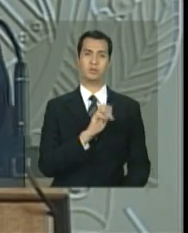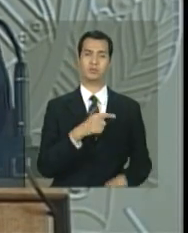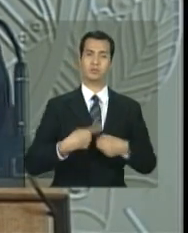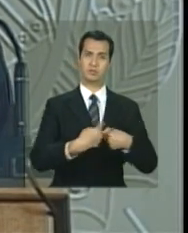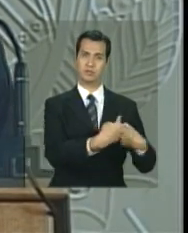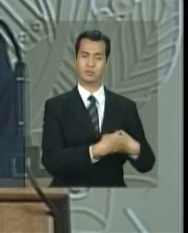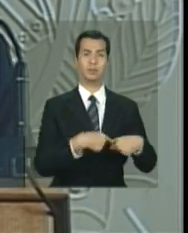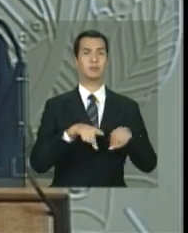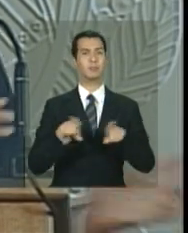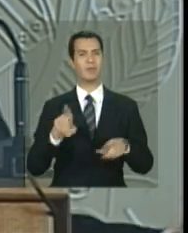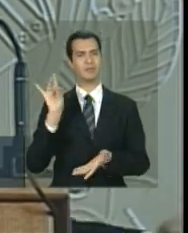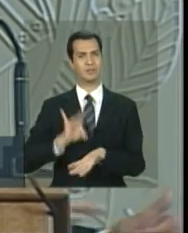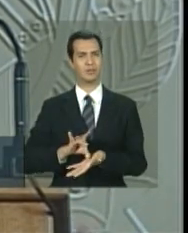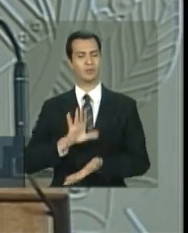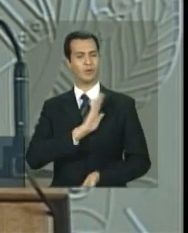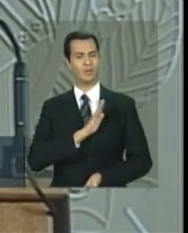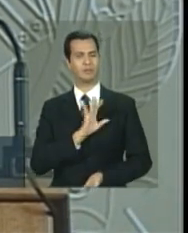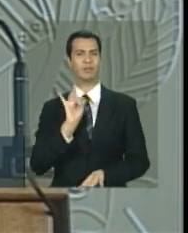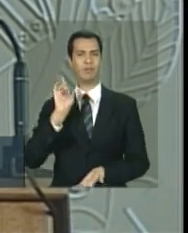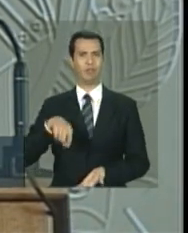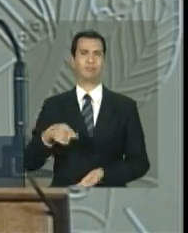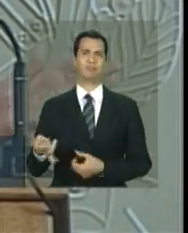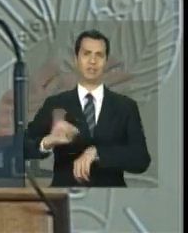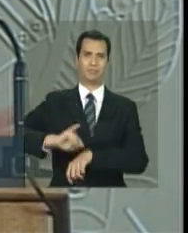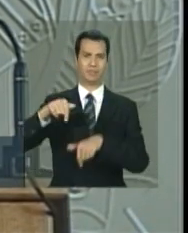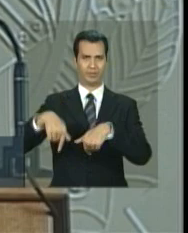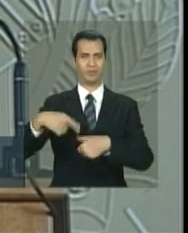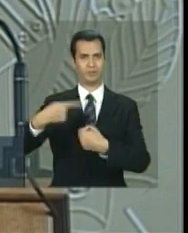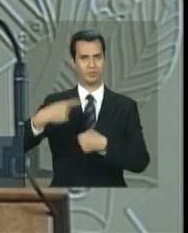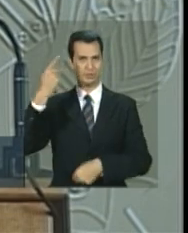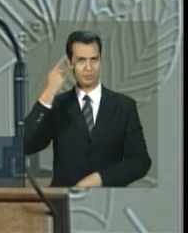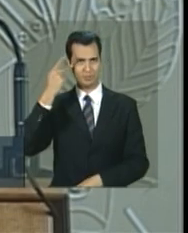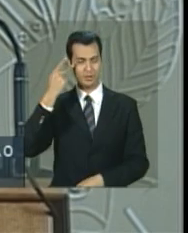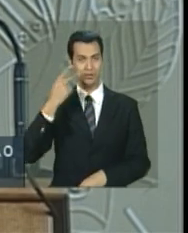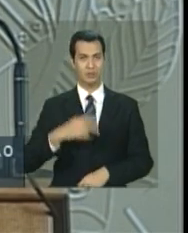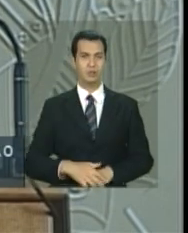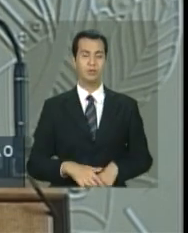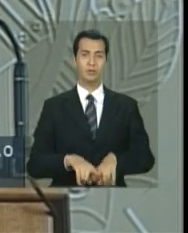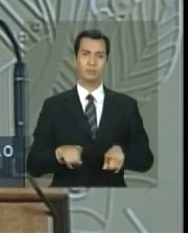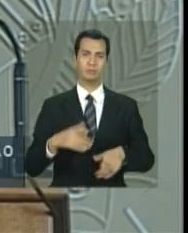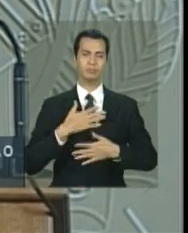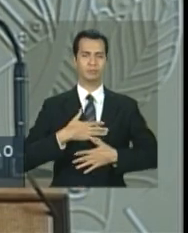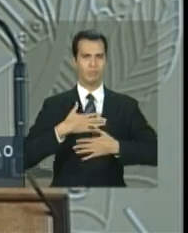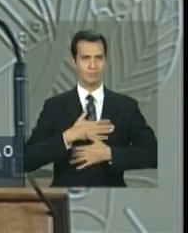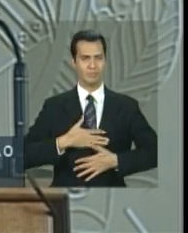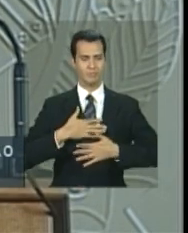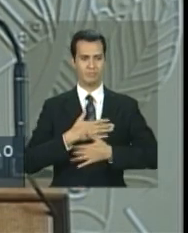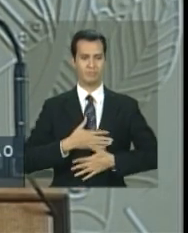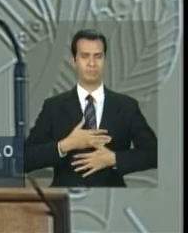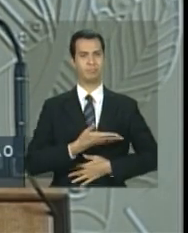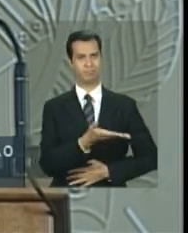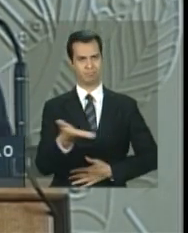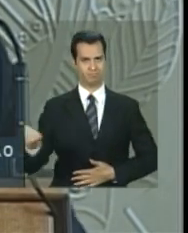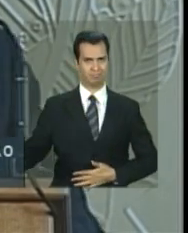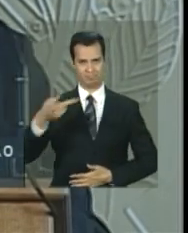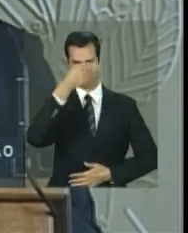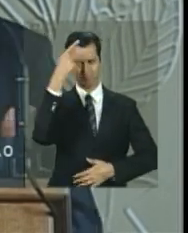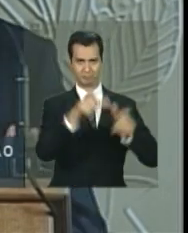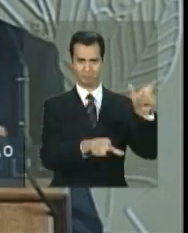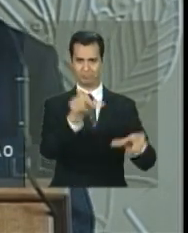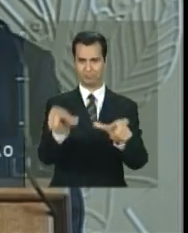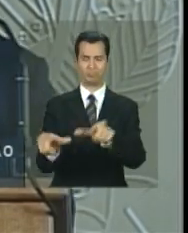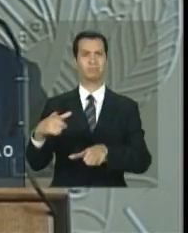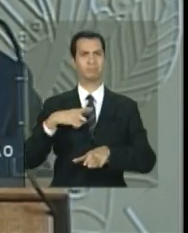paulistano de coração. Agora, eu fico ao lado daqueles eminentíssimos que receberam